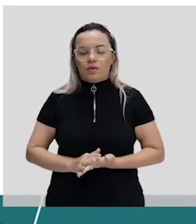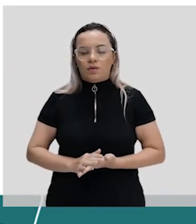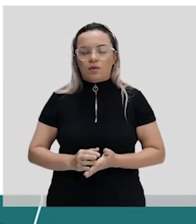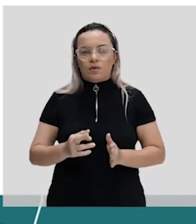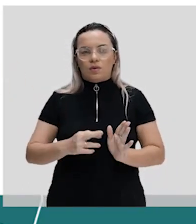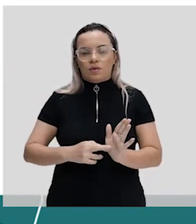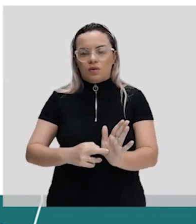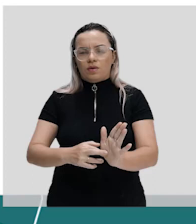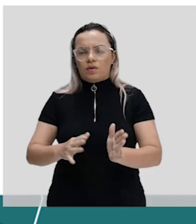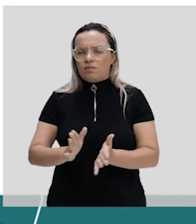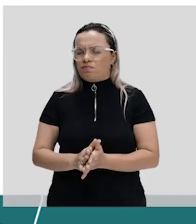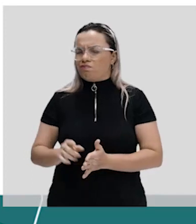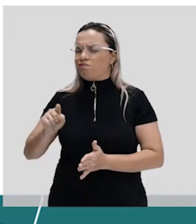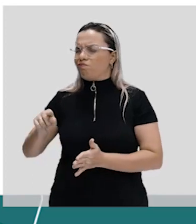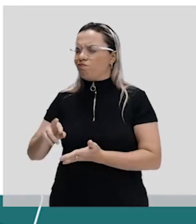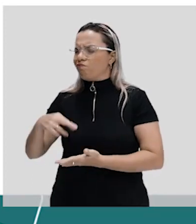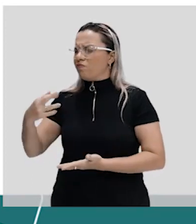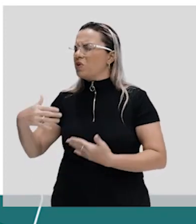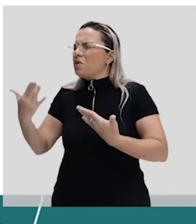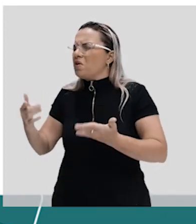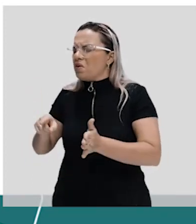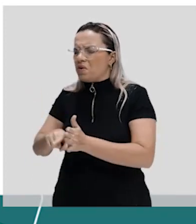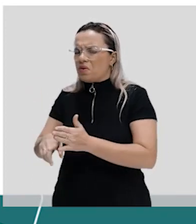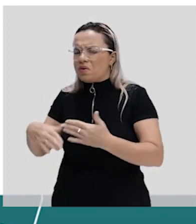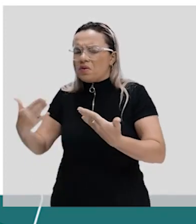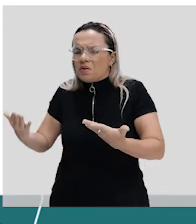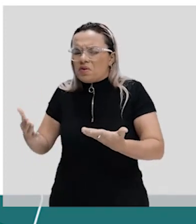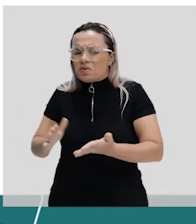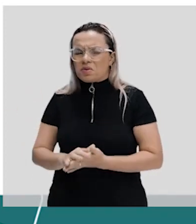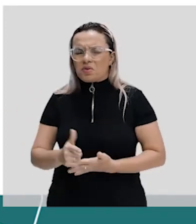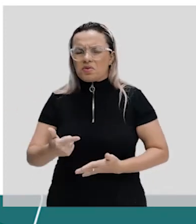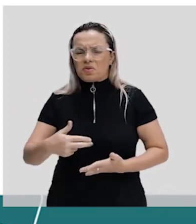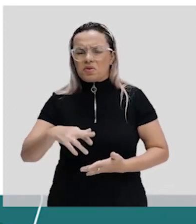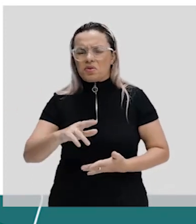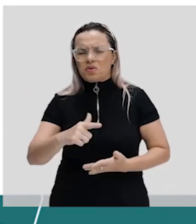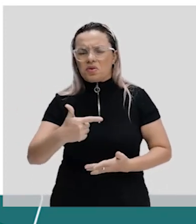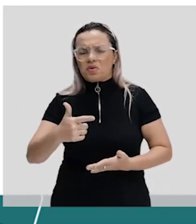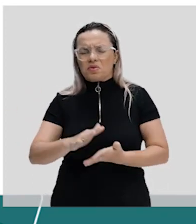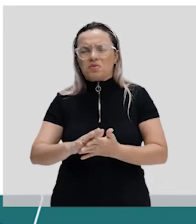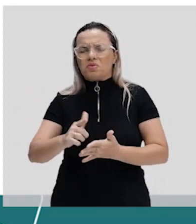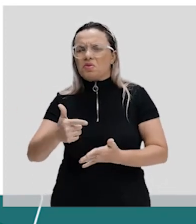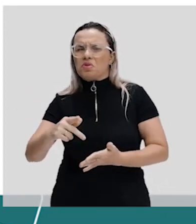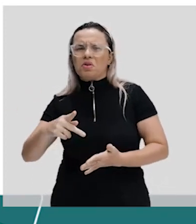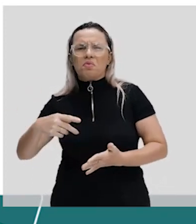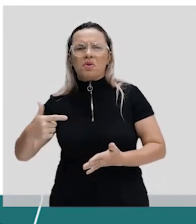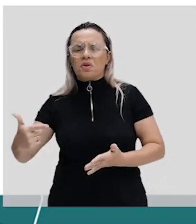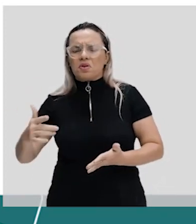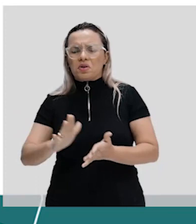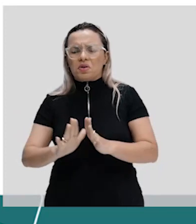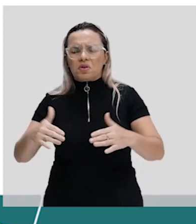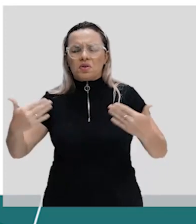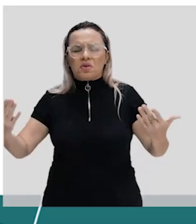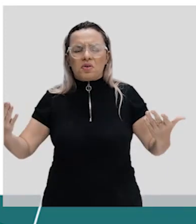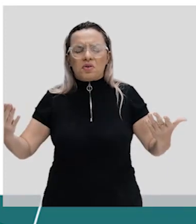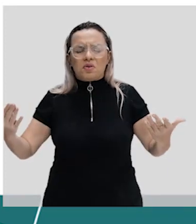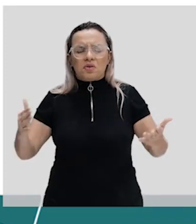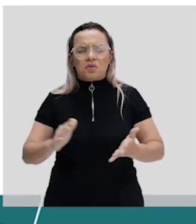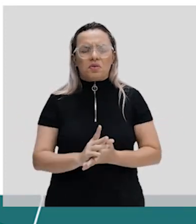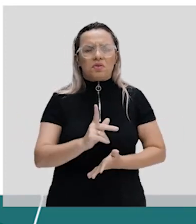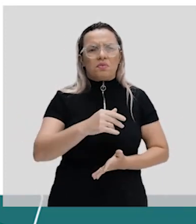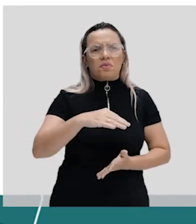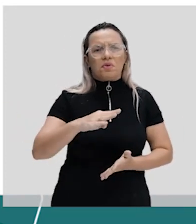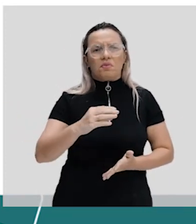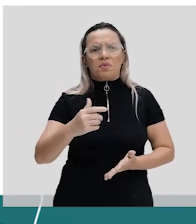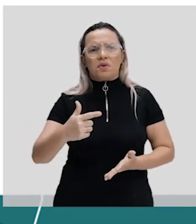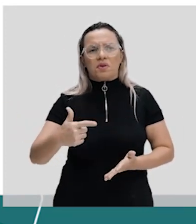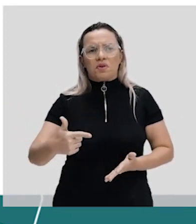aqui. Renata, peraí, tu não colocou R2, P2, da onde que tu tirou R2, P2, PIB2?